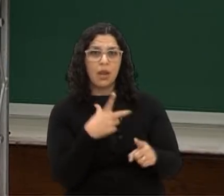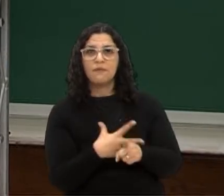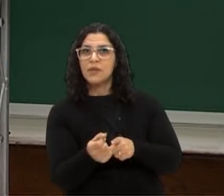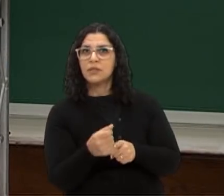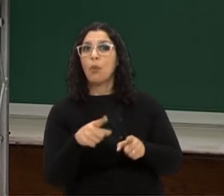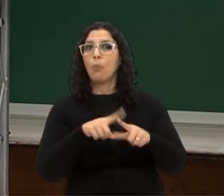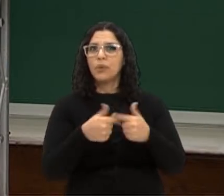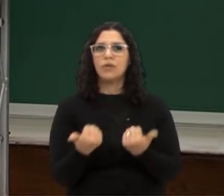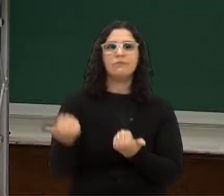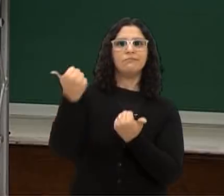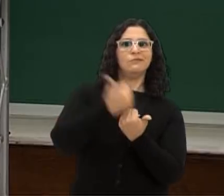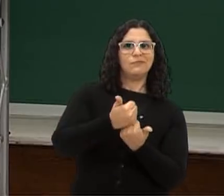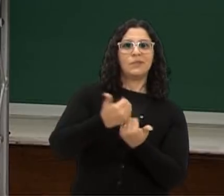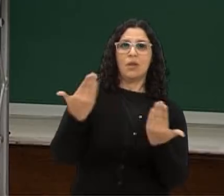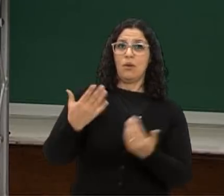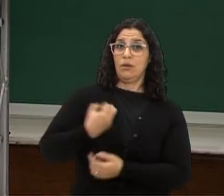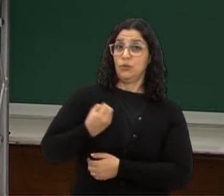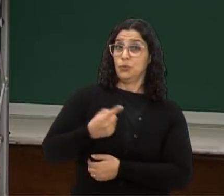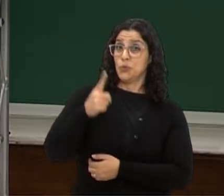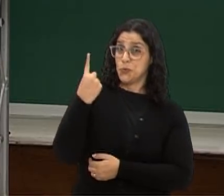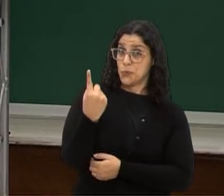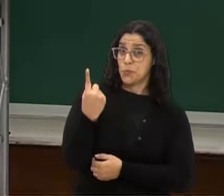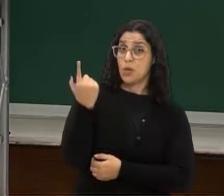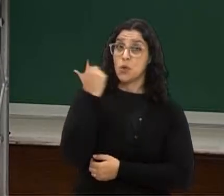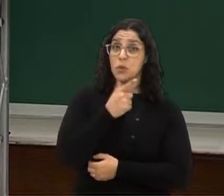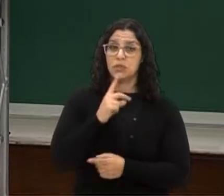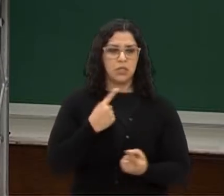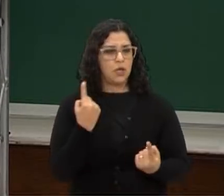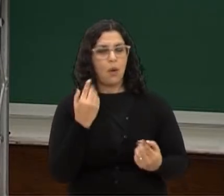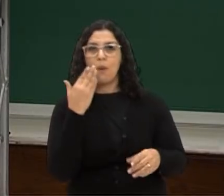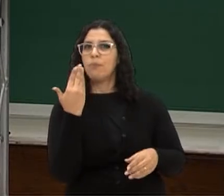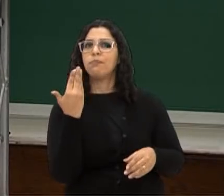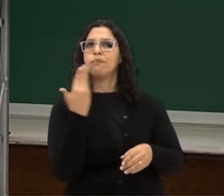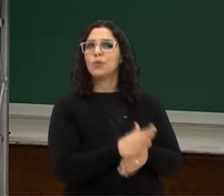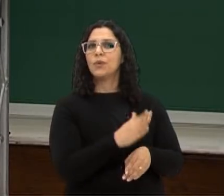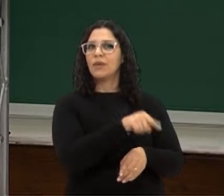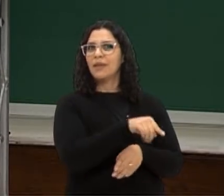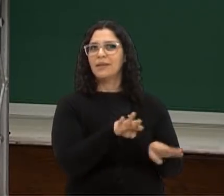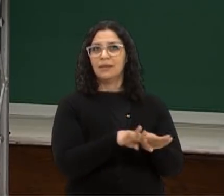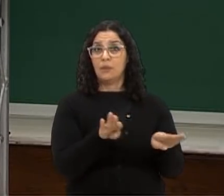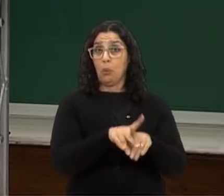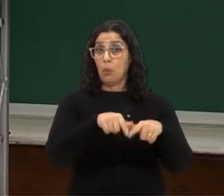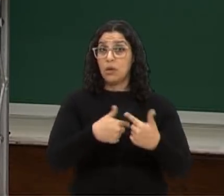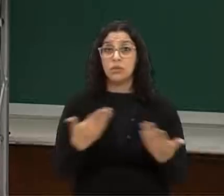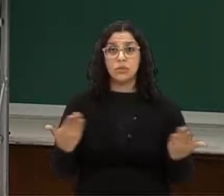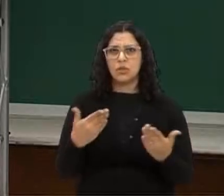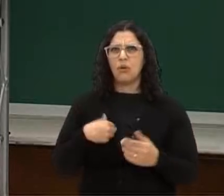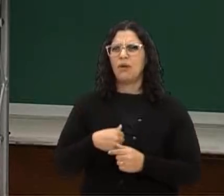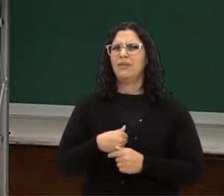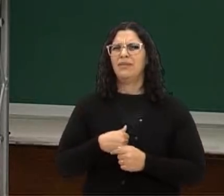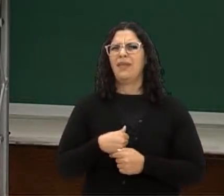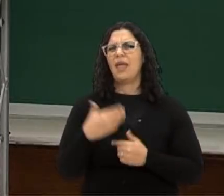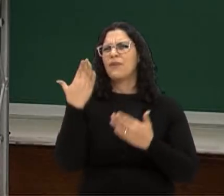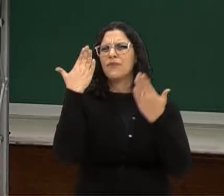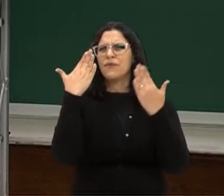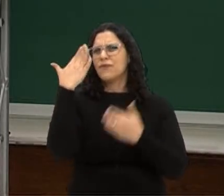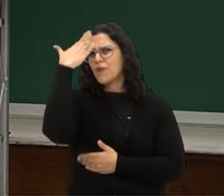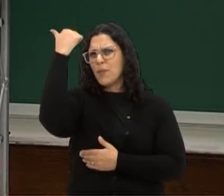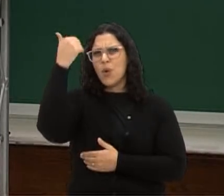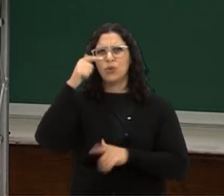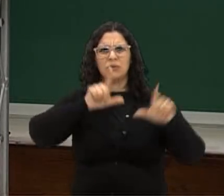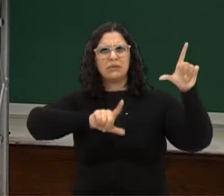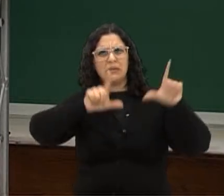1. Então, por isso que o Kasparov ele passou esse posto e é considerado número 1. Então, ele está em comerciais,